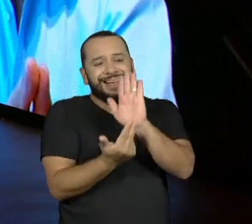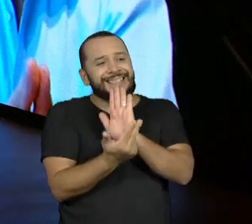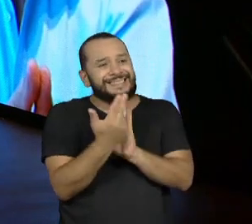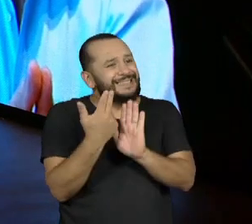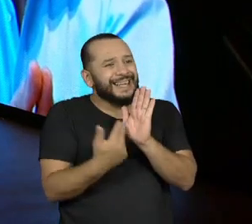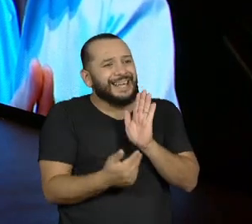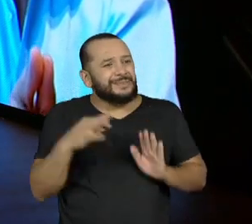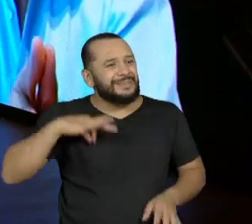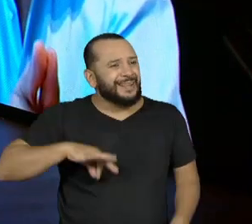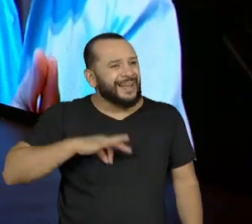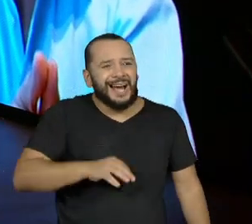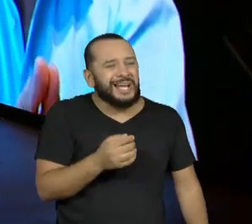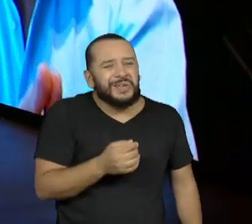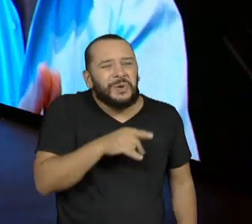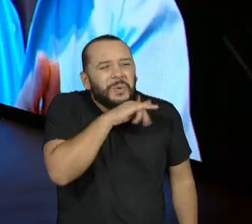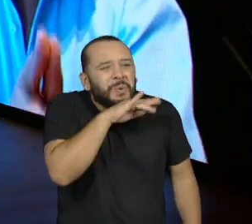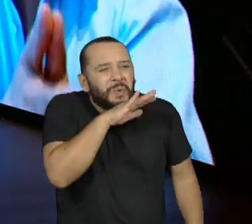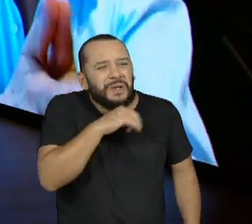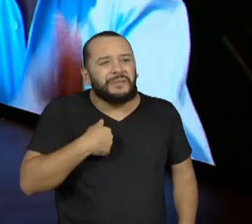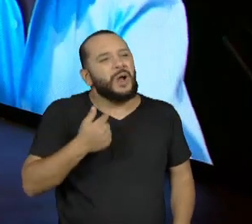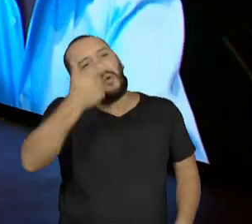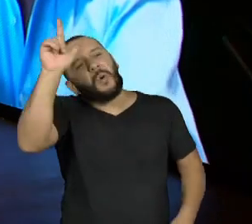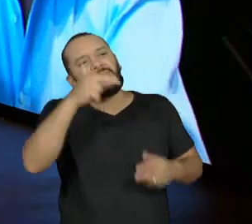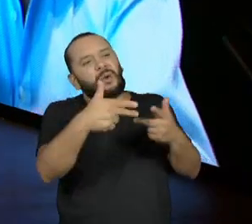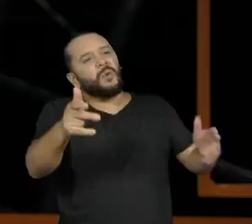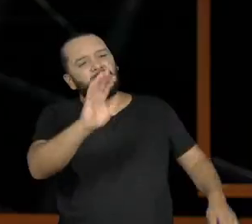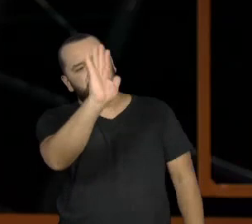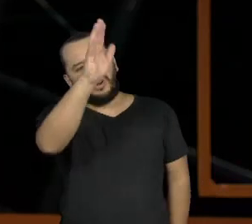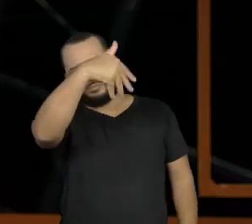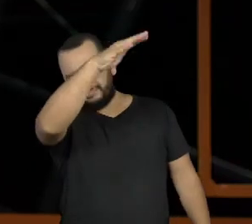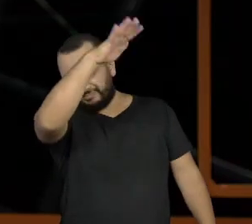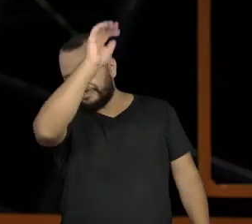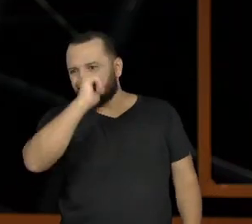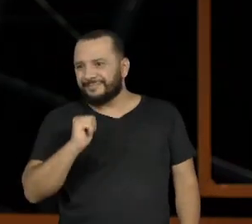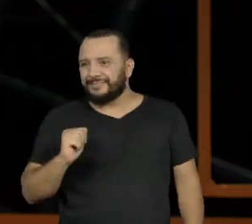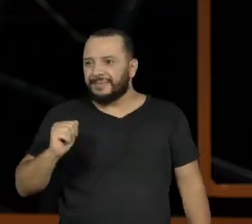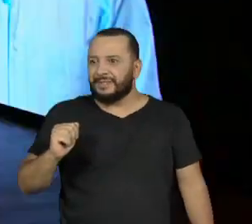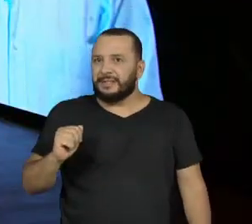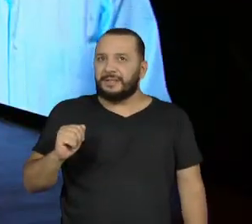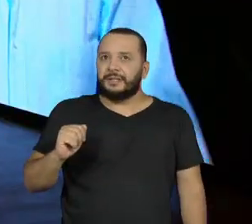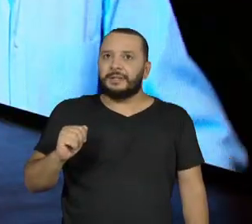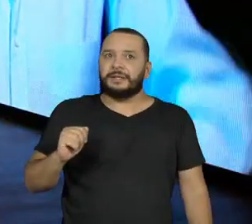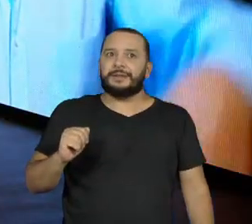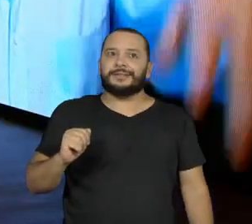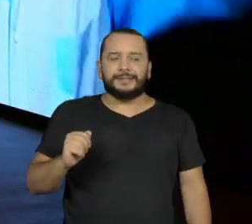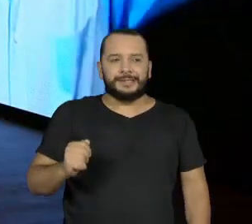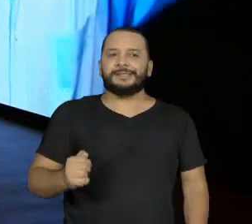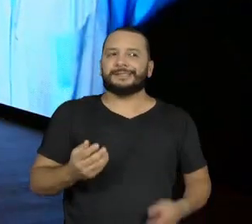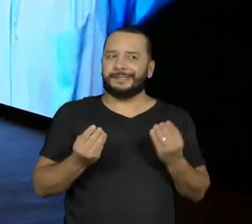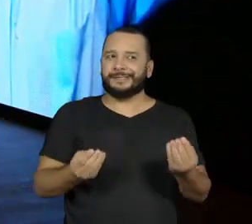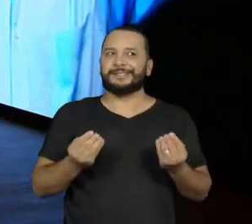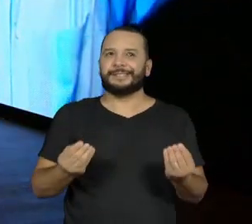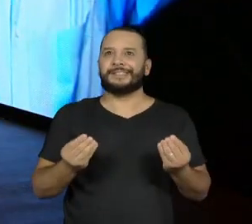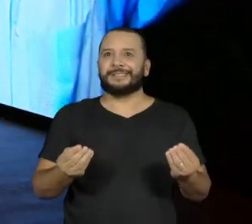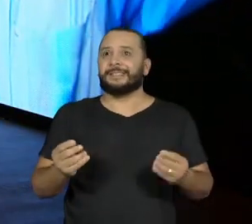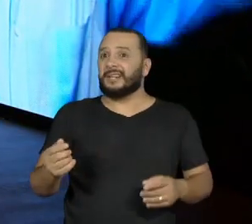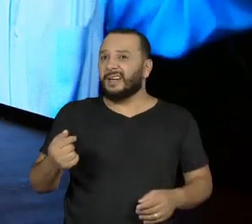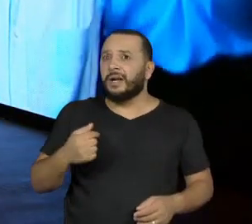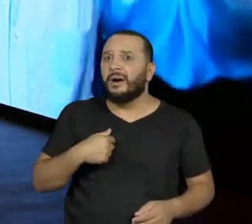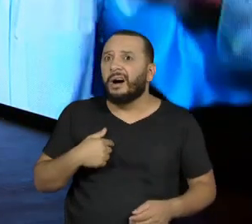não dá dinheiro para ninguém. Vai fazer outra coisa na vida. Tchau. Olha. Veja só, hein? O meu mundo caiu,